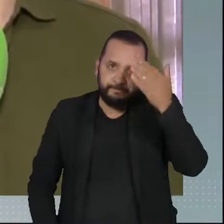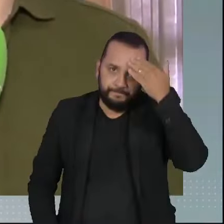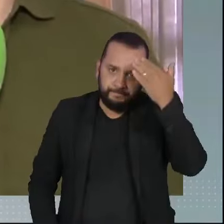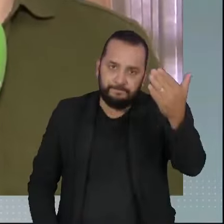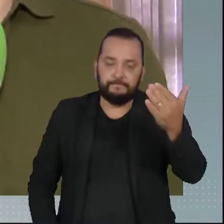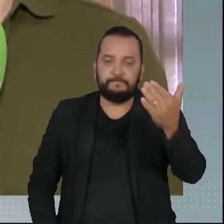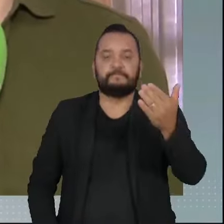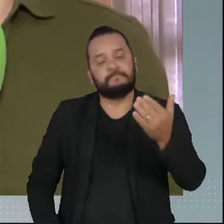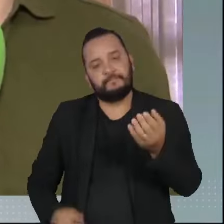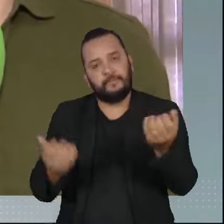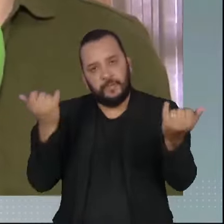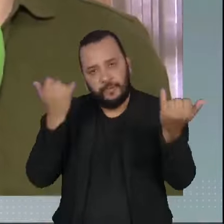informações Boa tarde